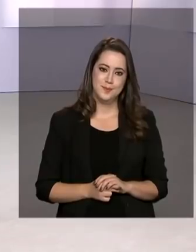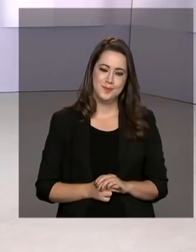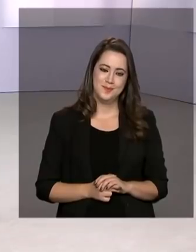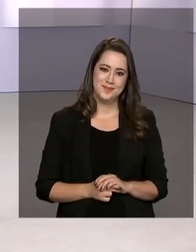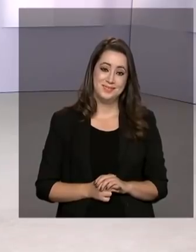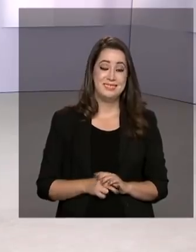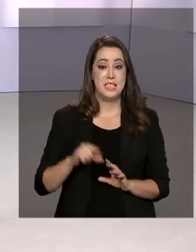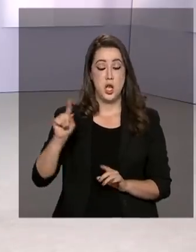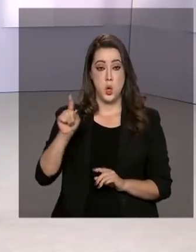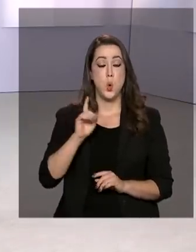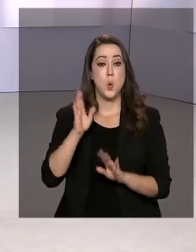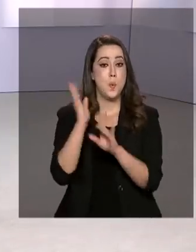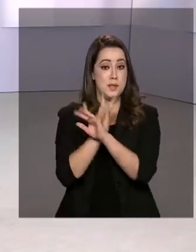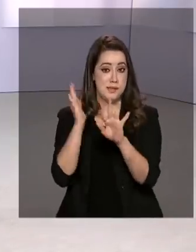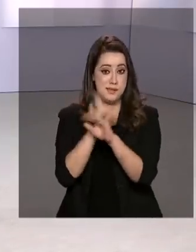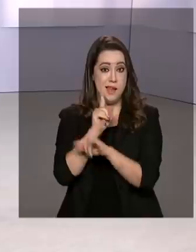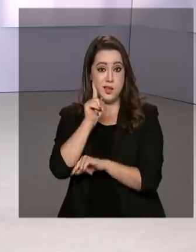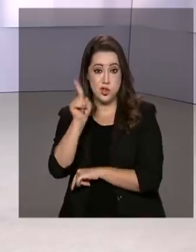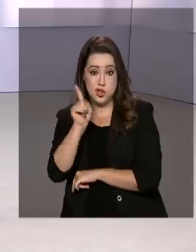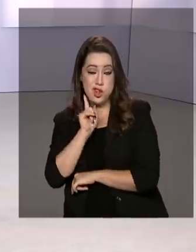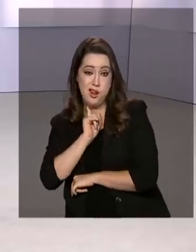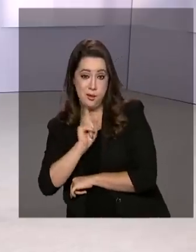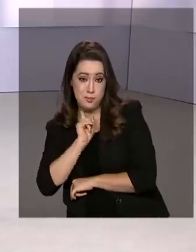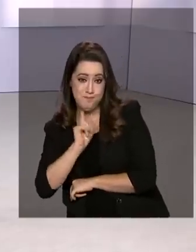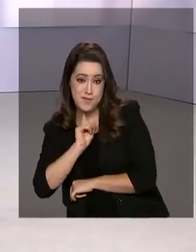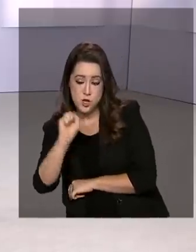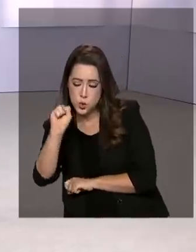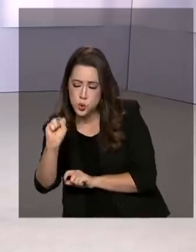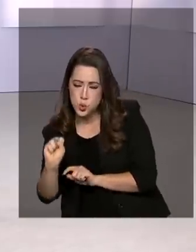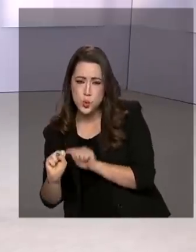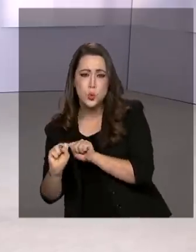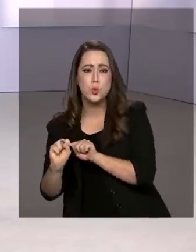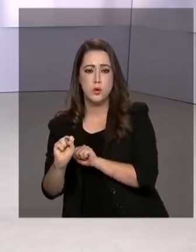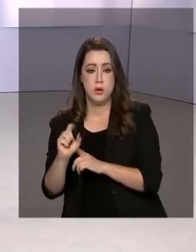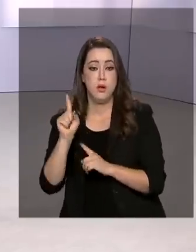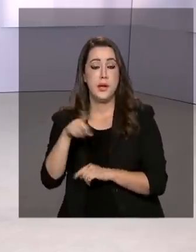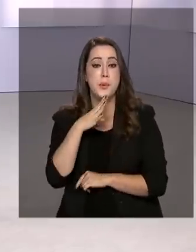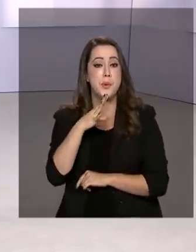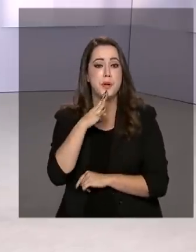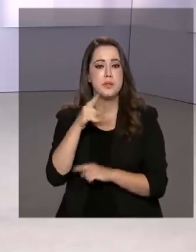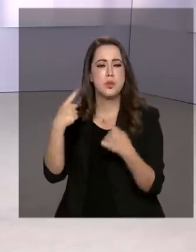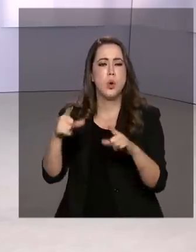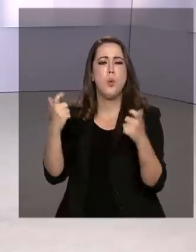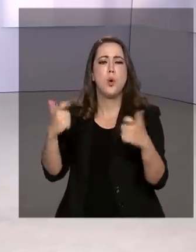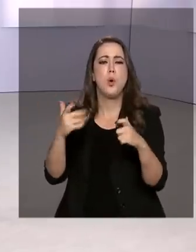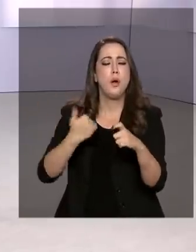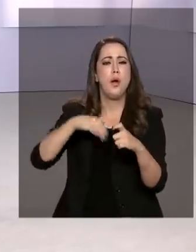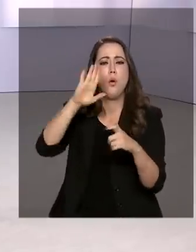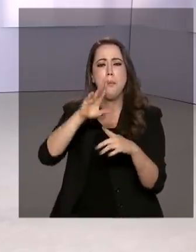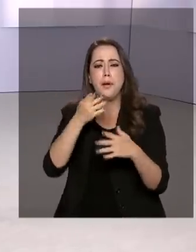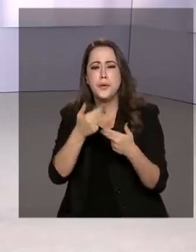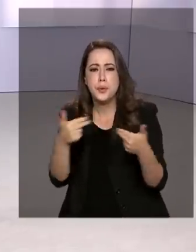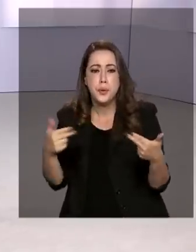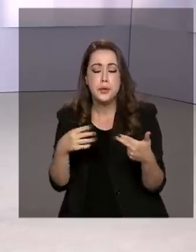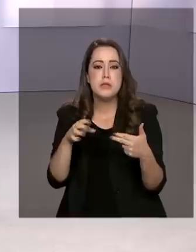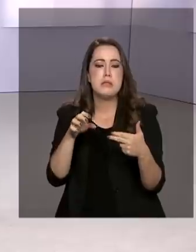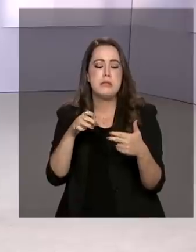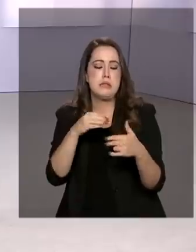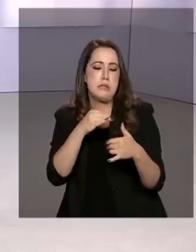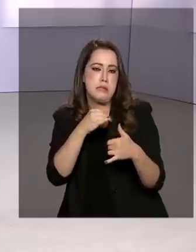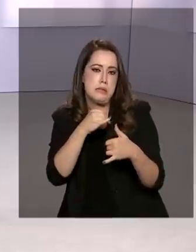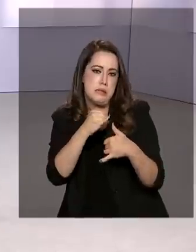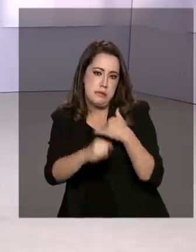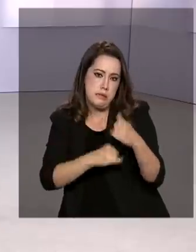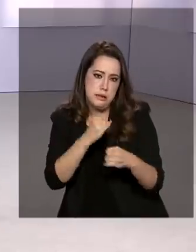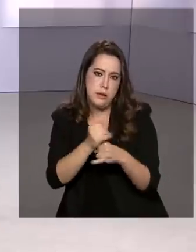A cidade de Santa Rita do Sapucaí, no sul de Minas Gerais, é conhecida como o Vale da Eletrônica, porque a economia